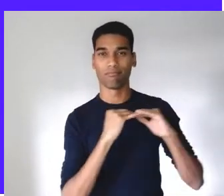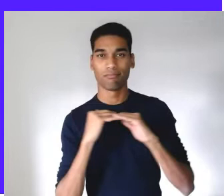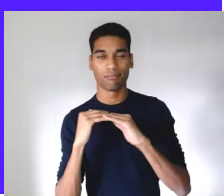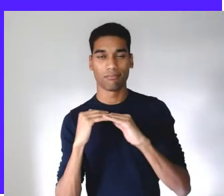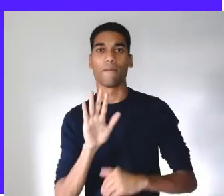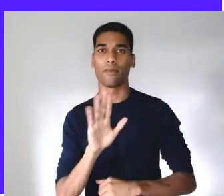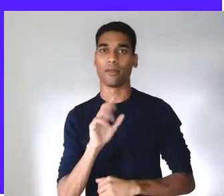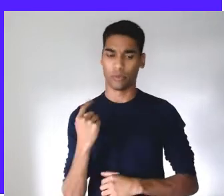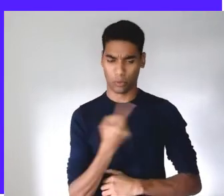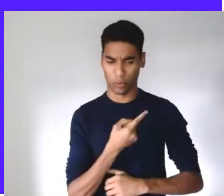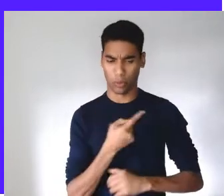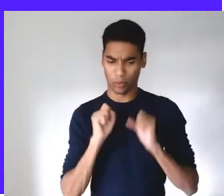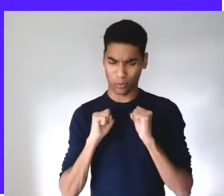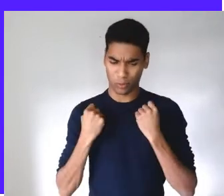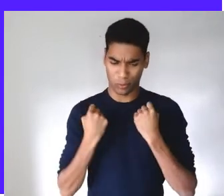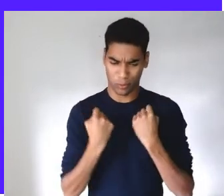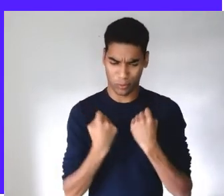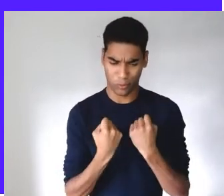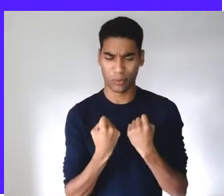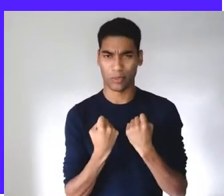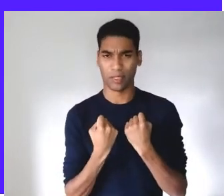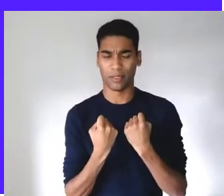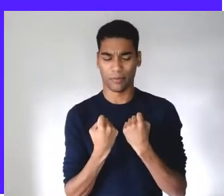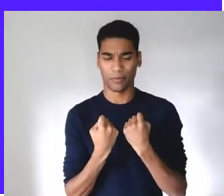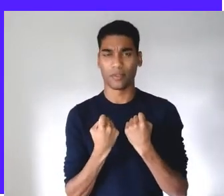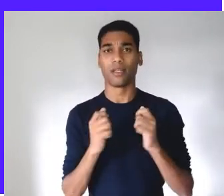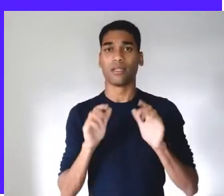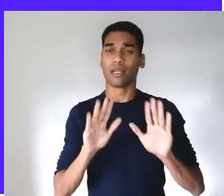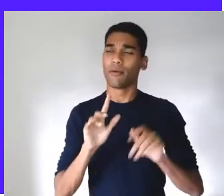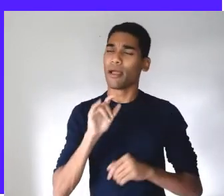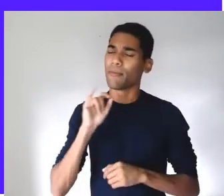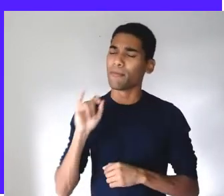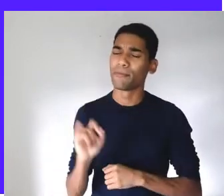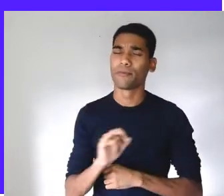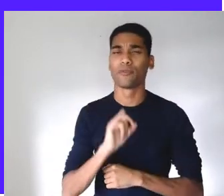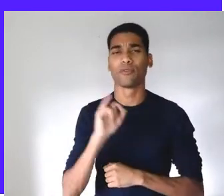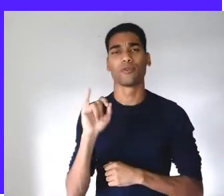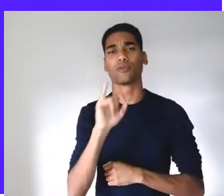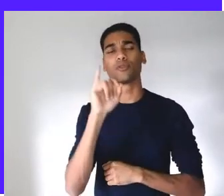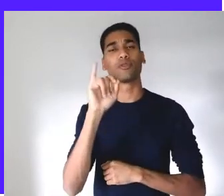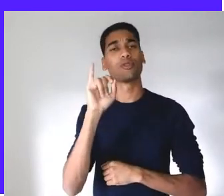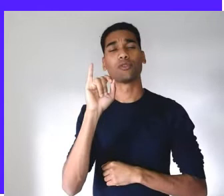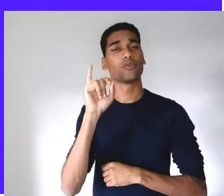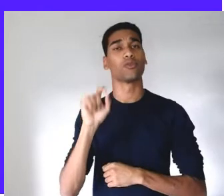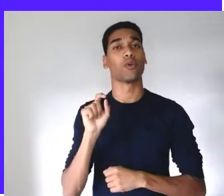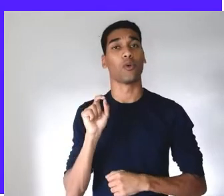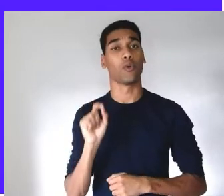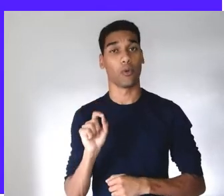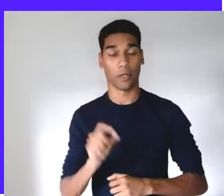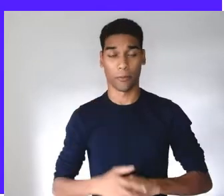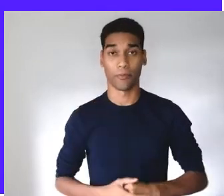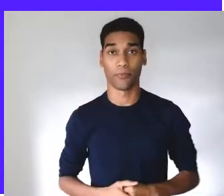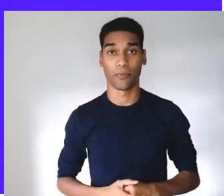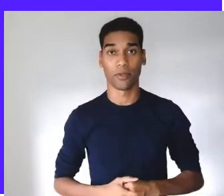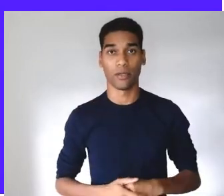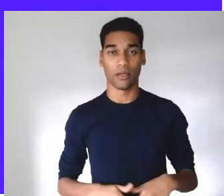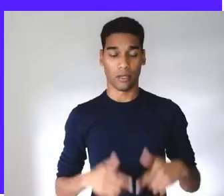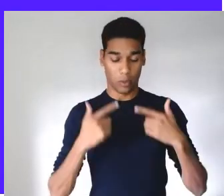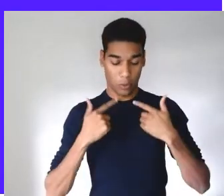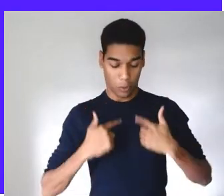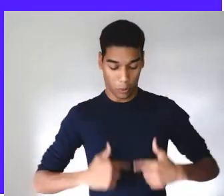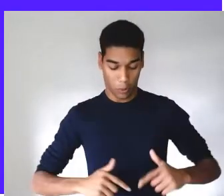importante, a gente se despir da ideia de que neutralidade é ser